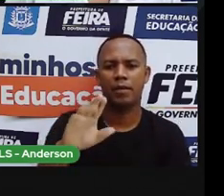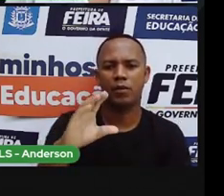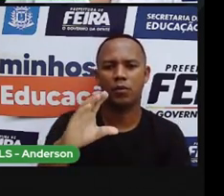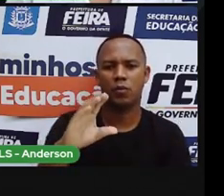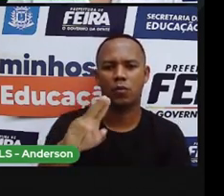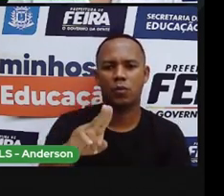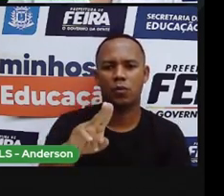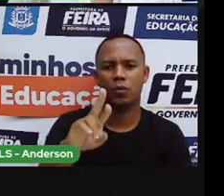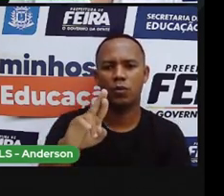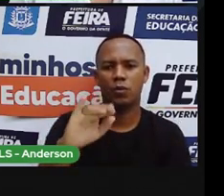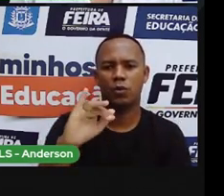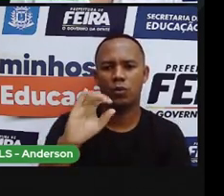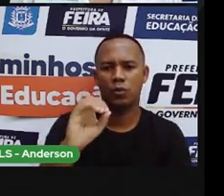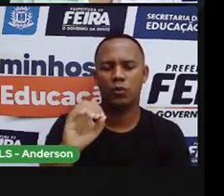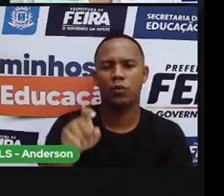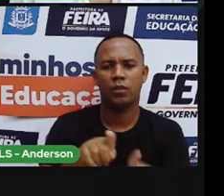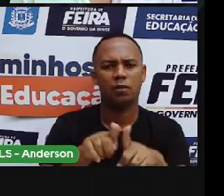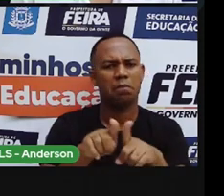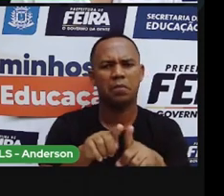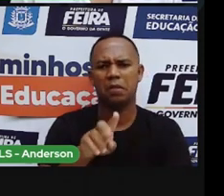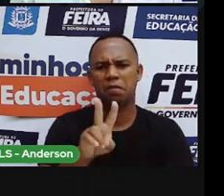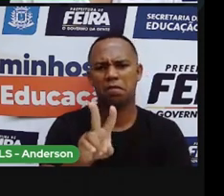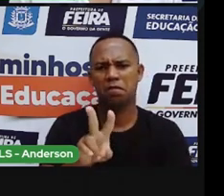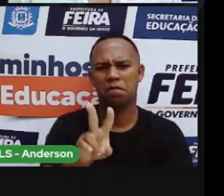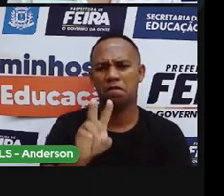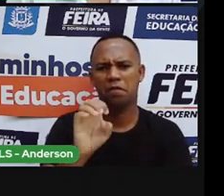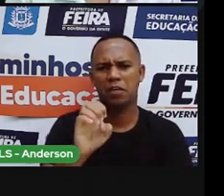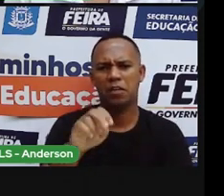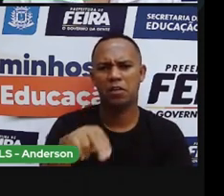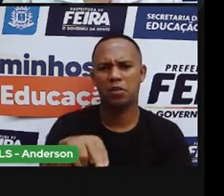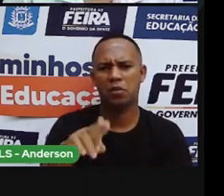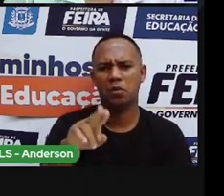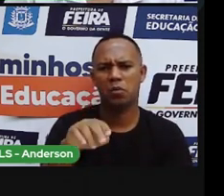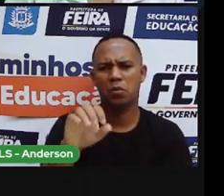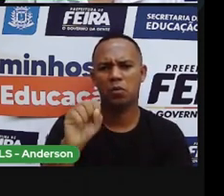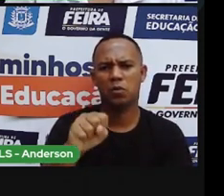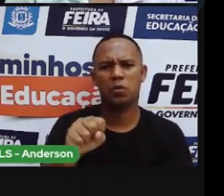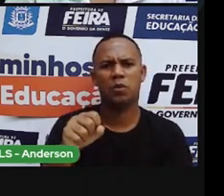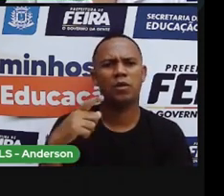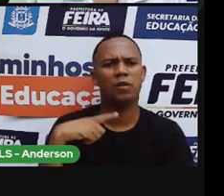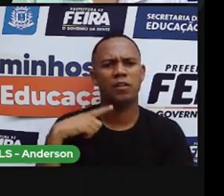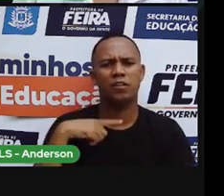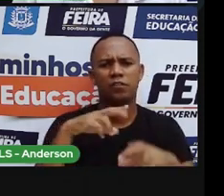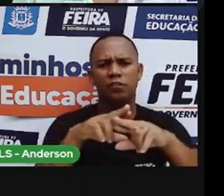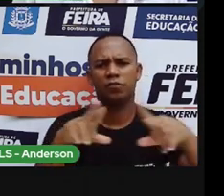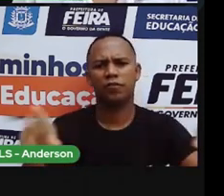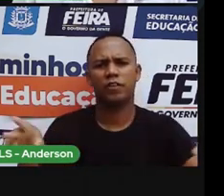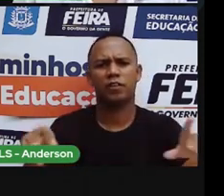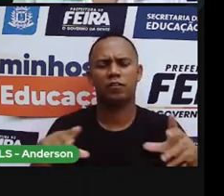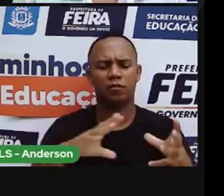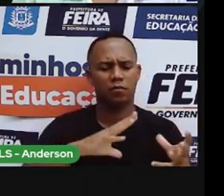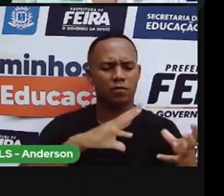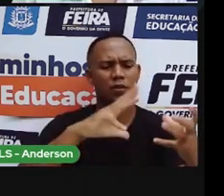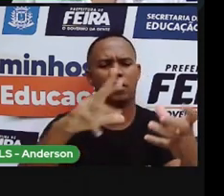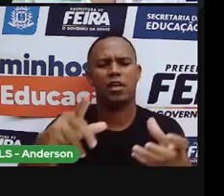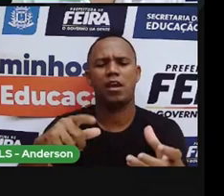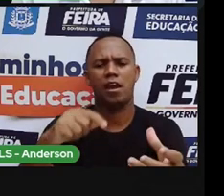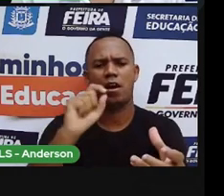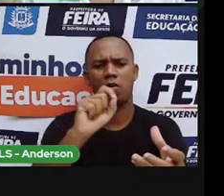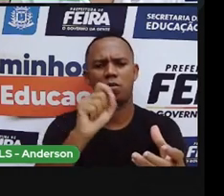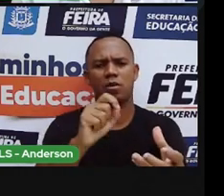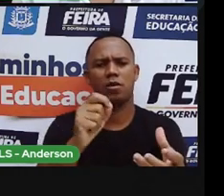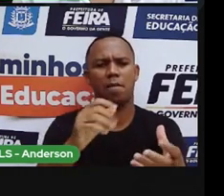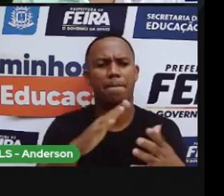Netuno. Entre os planetas rochosos ou terrestres, a Terra é o maior deles, tanto em densidade quanto